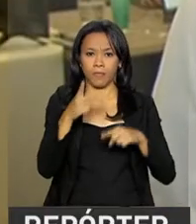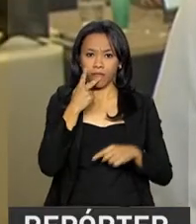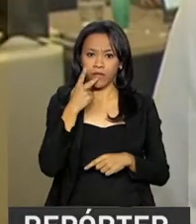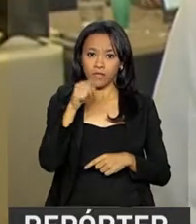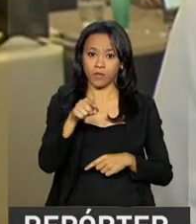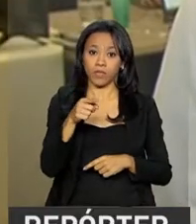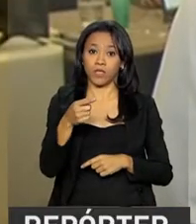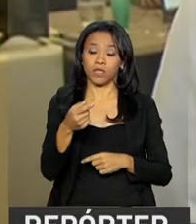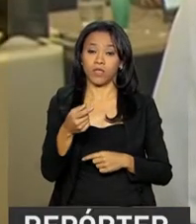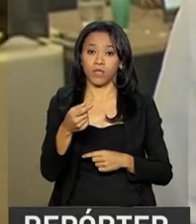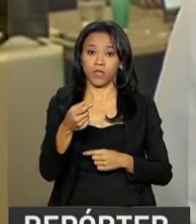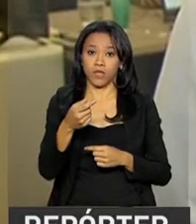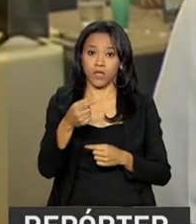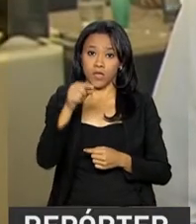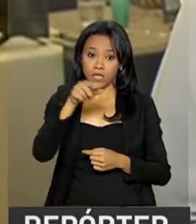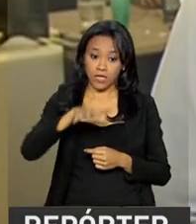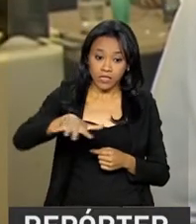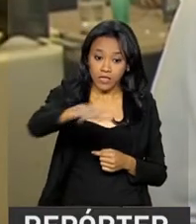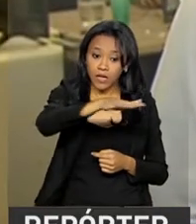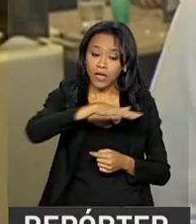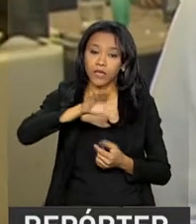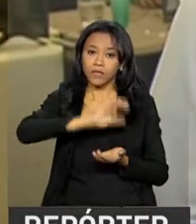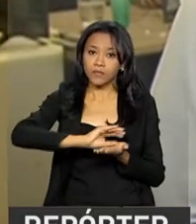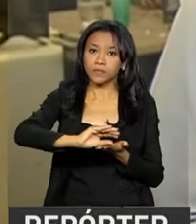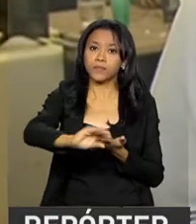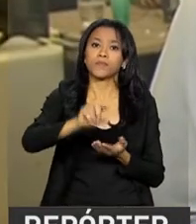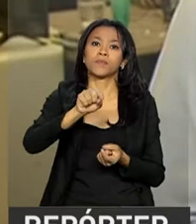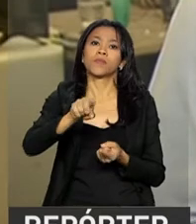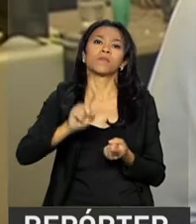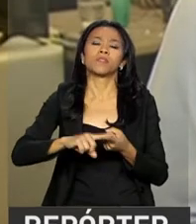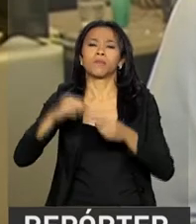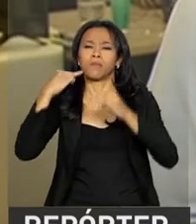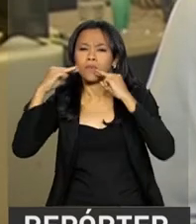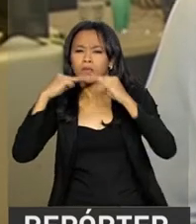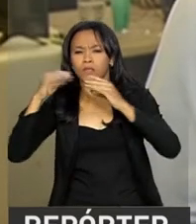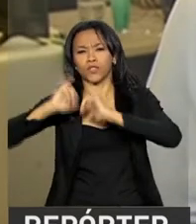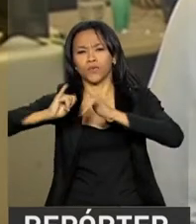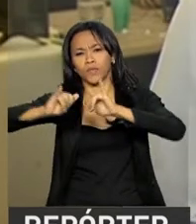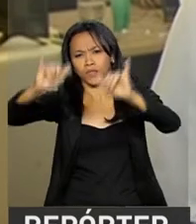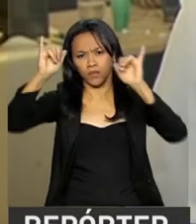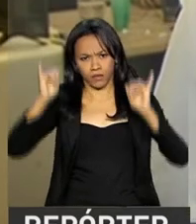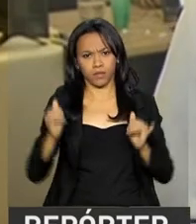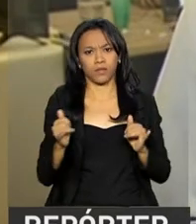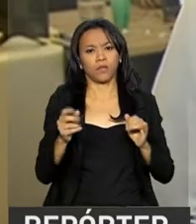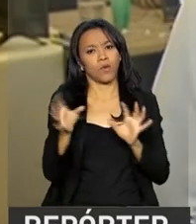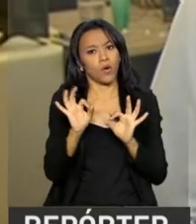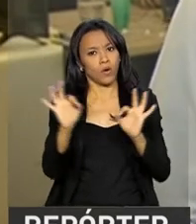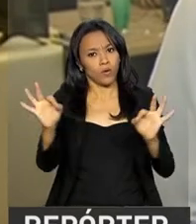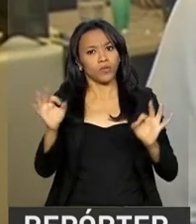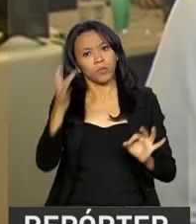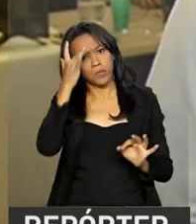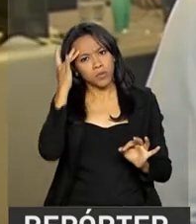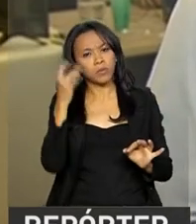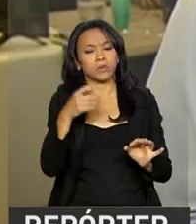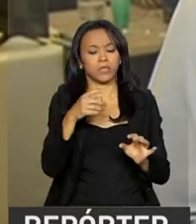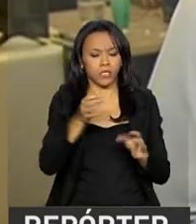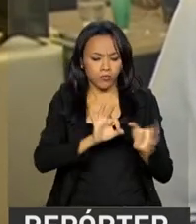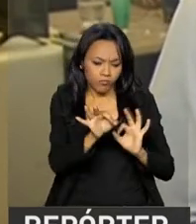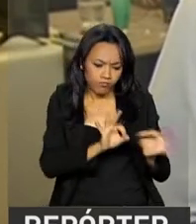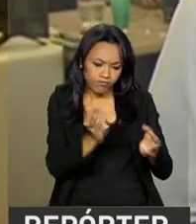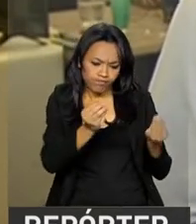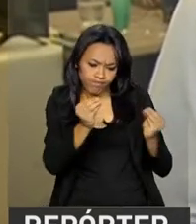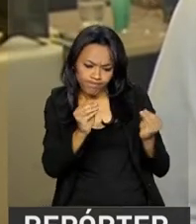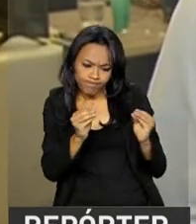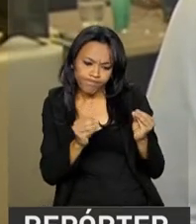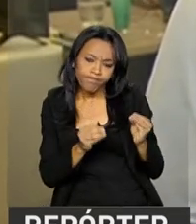ti permite a investir no equipe comercial uma equipe de marketing uma ótima equipe de desenvolvimento o produto